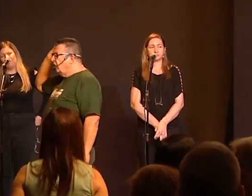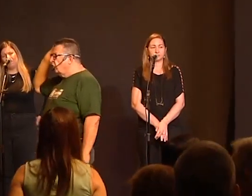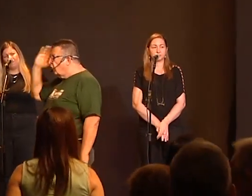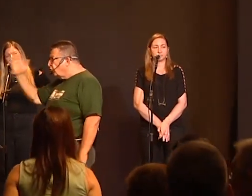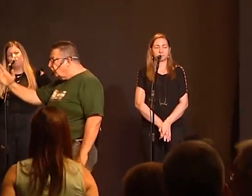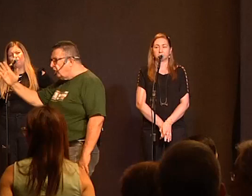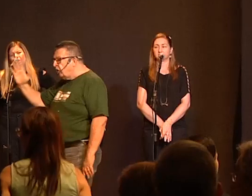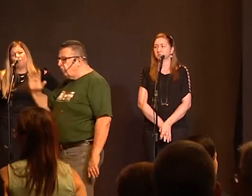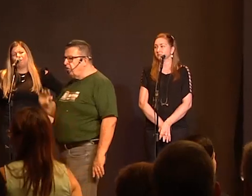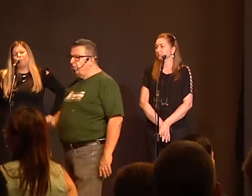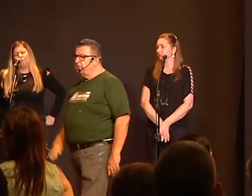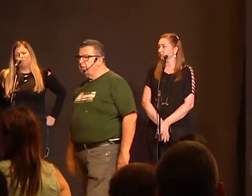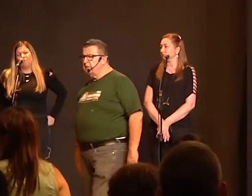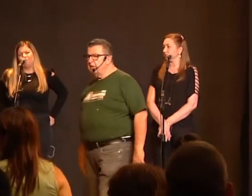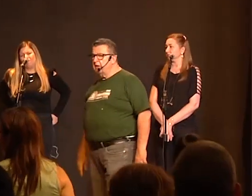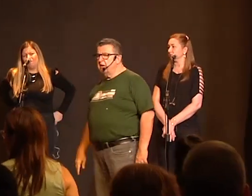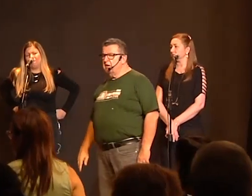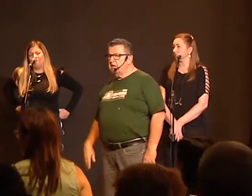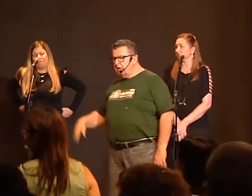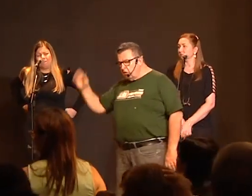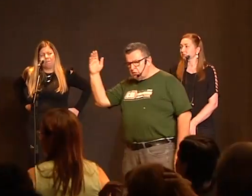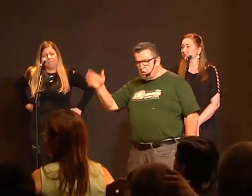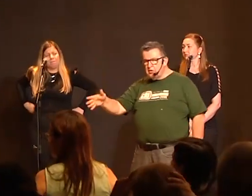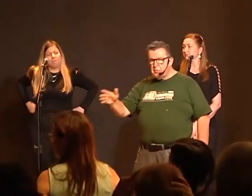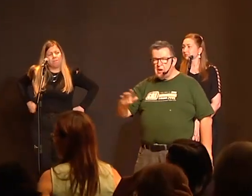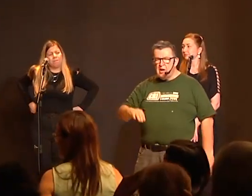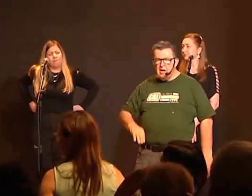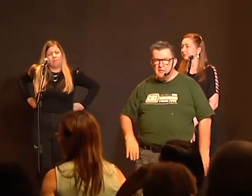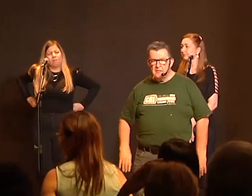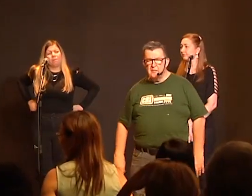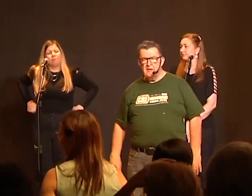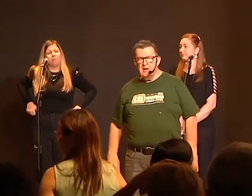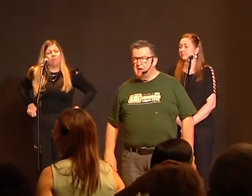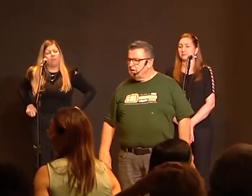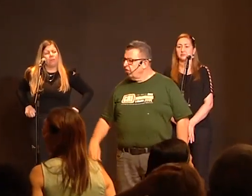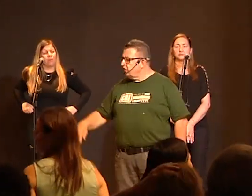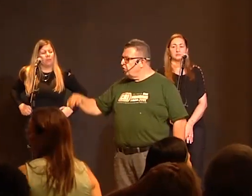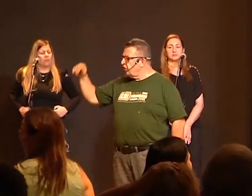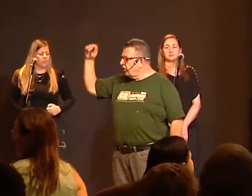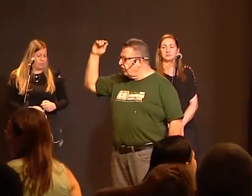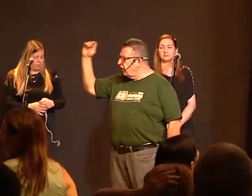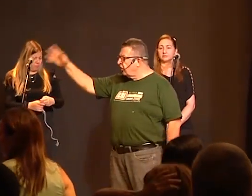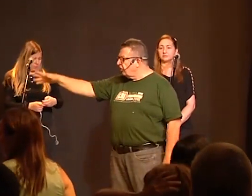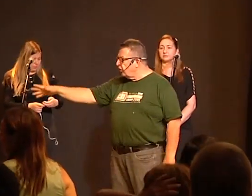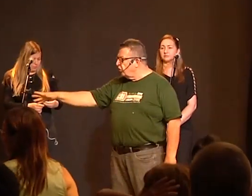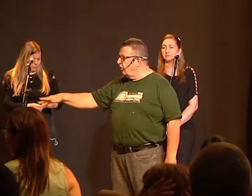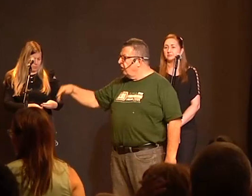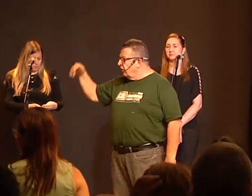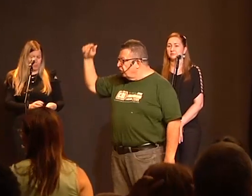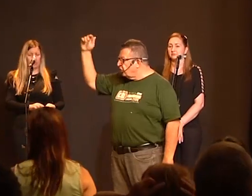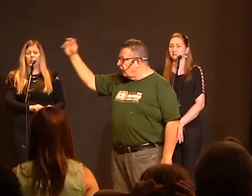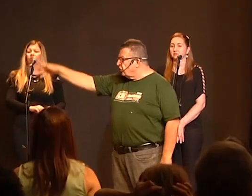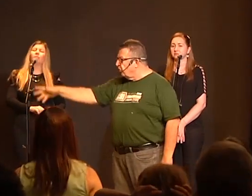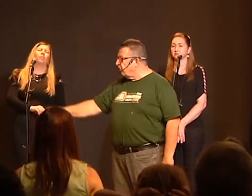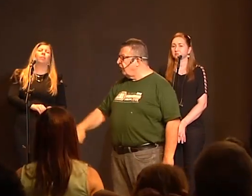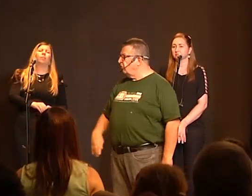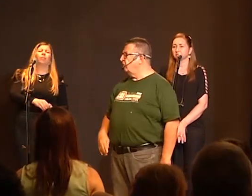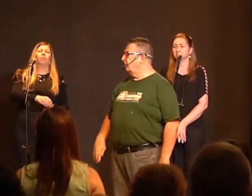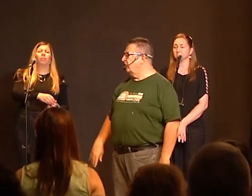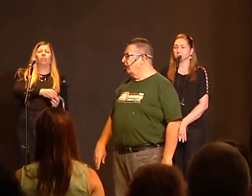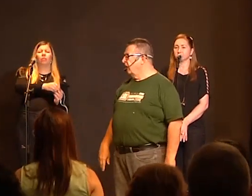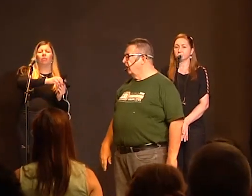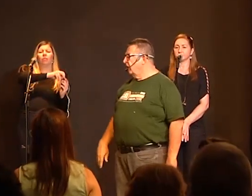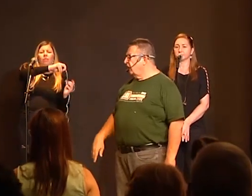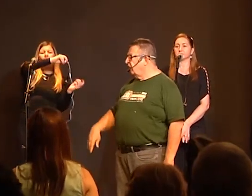vida do Dr. Felipe, que Deus trouxe para cá, que vai ser um secretário da saúde do estado de São